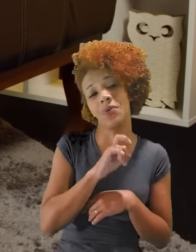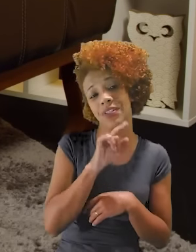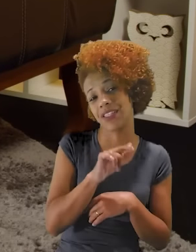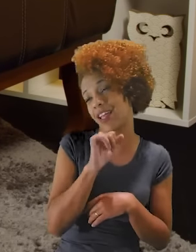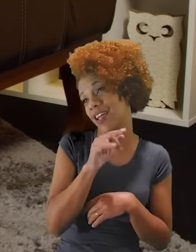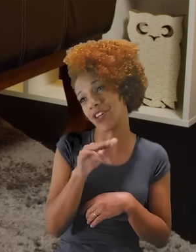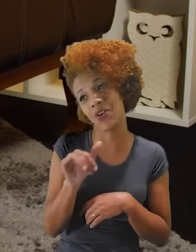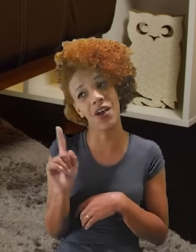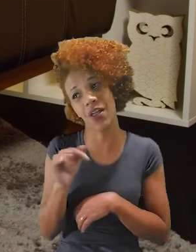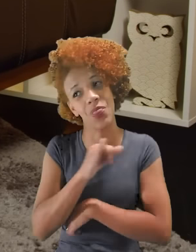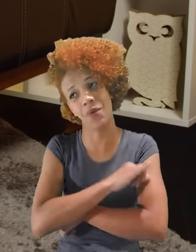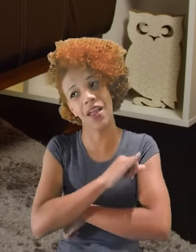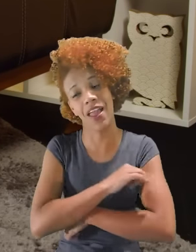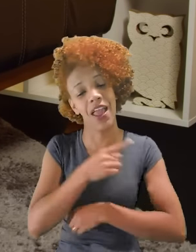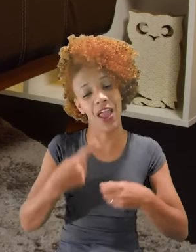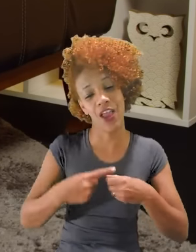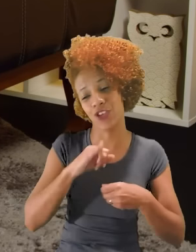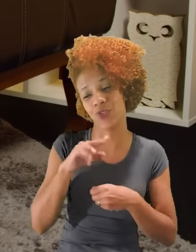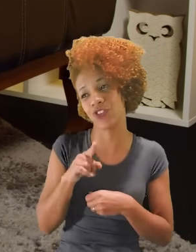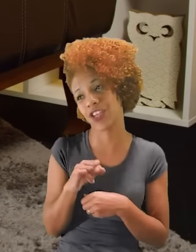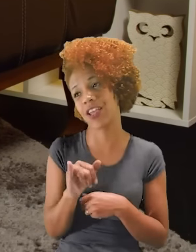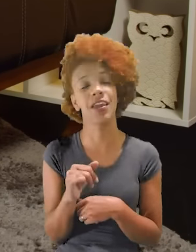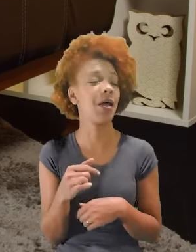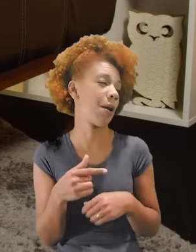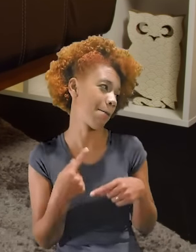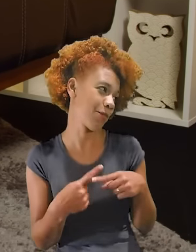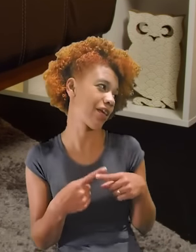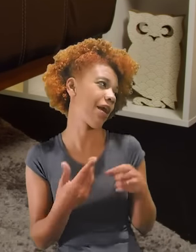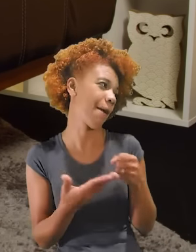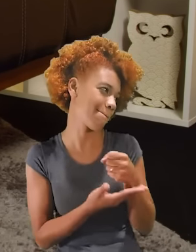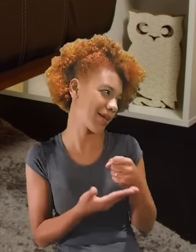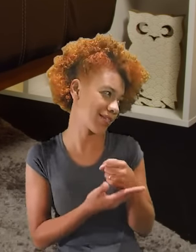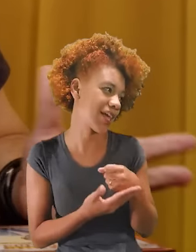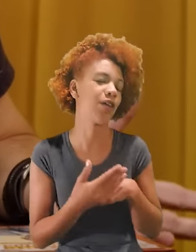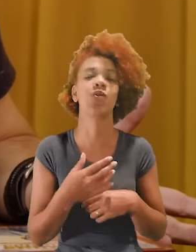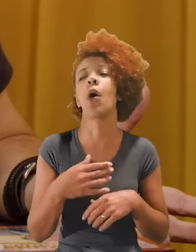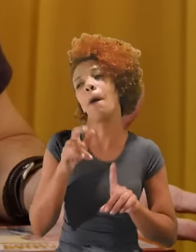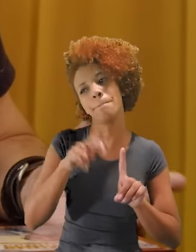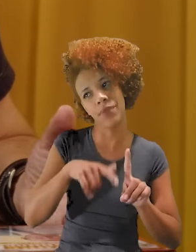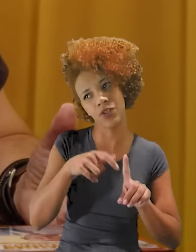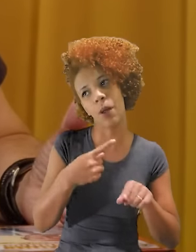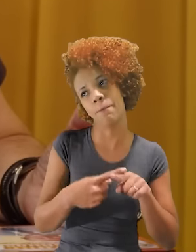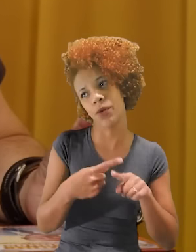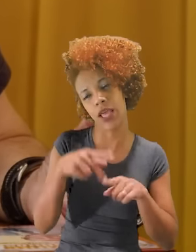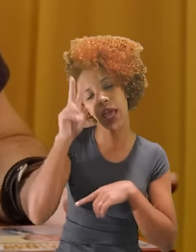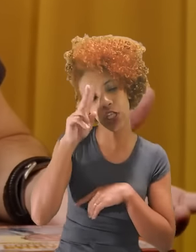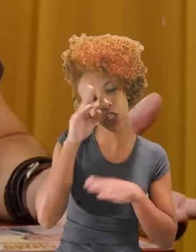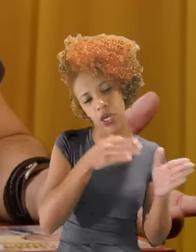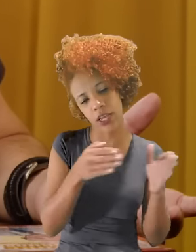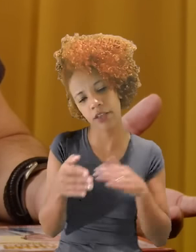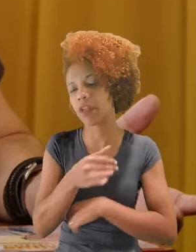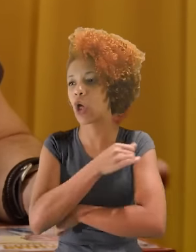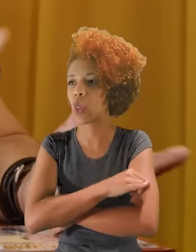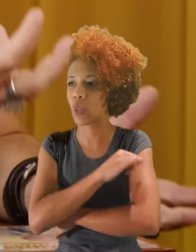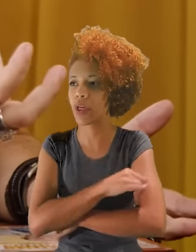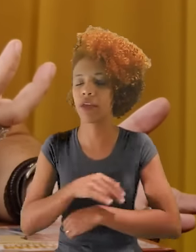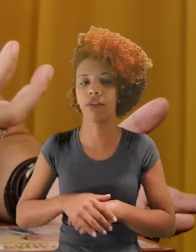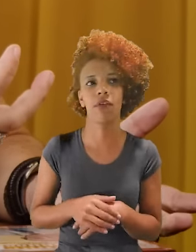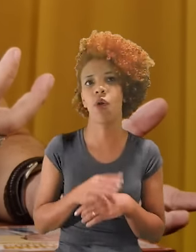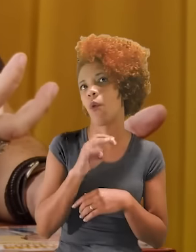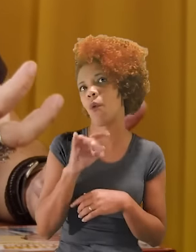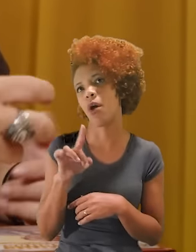Carioca não é carioca, entendeu? Ele é de Jundiaí. Porque é baseado num cara porque de Jundiaí. Porque é baseado. O personagem, eles fizeram o Zé Carioca porque a história se passa no Rio. Tanto